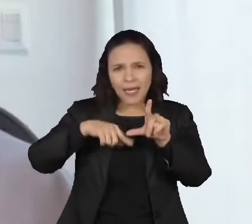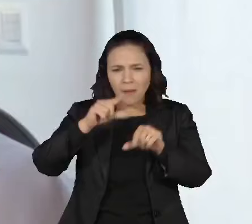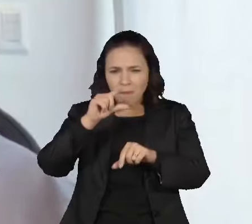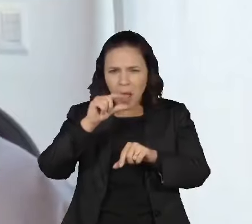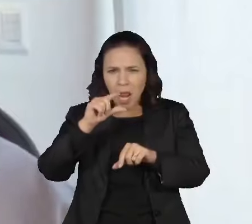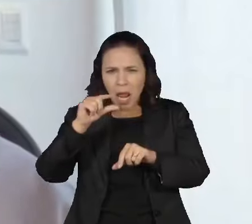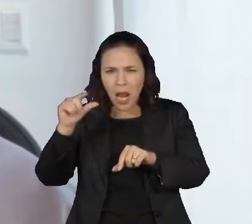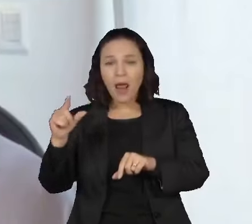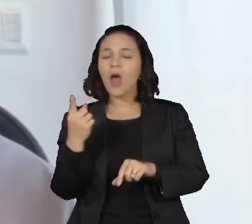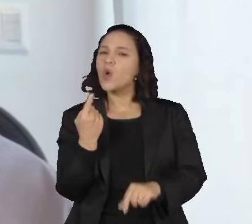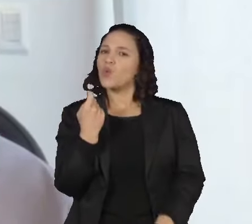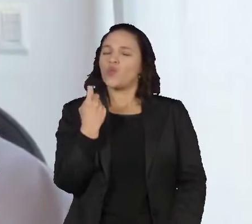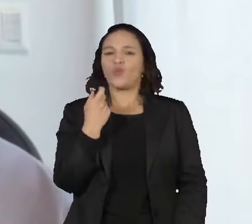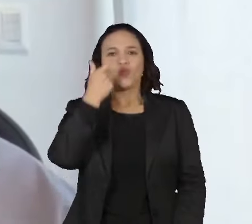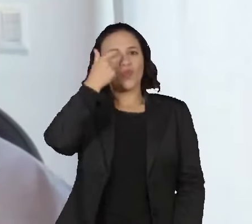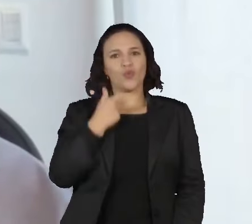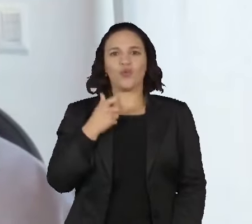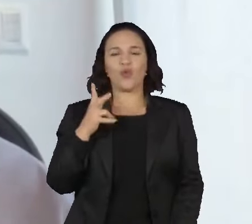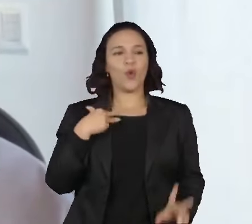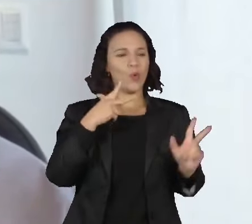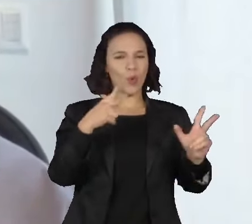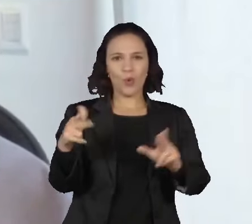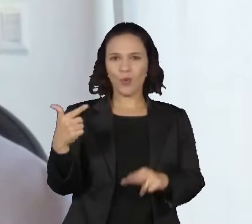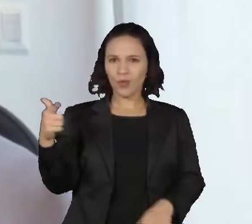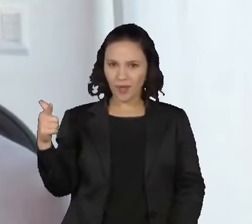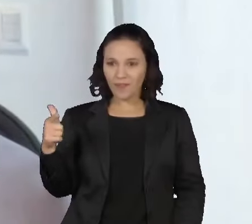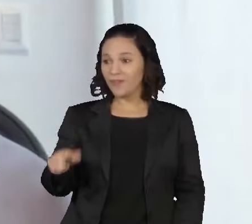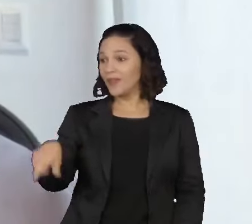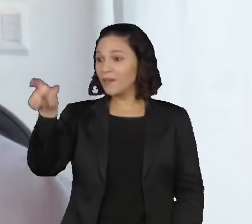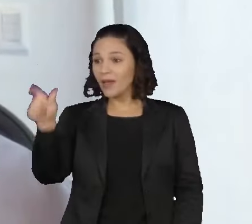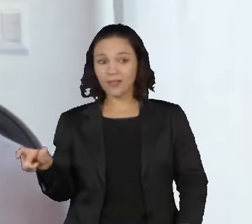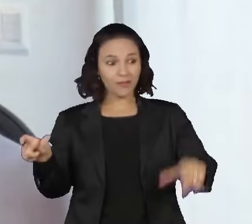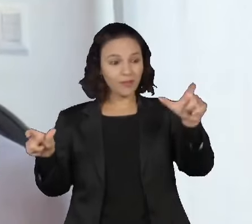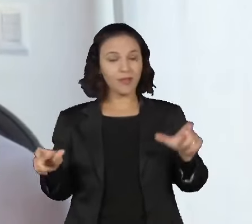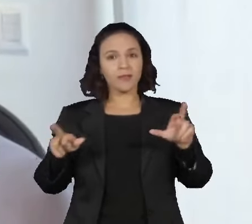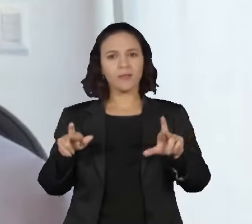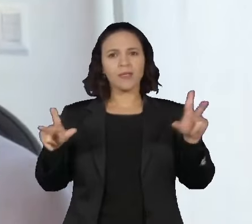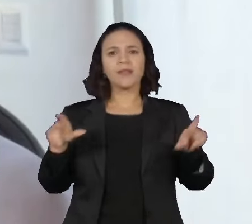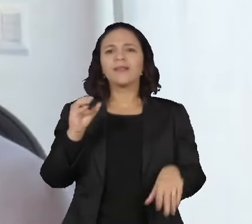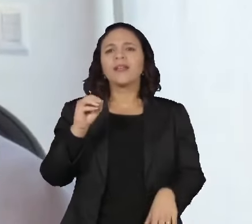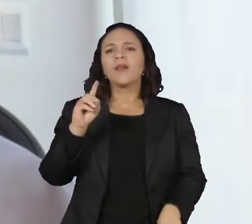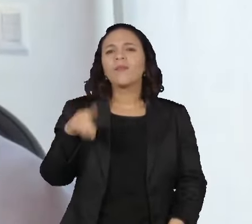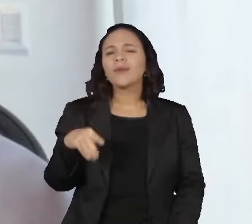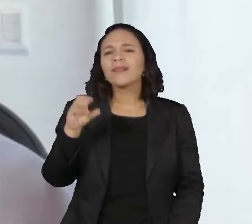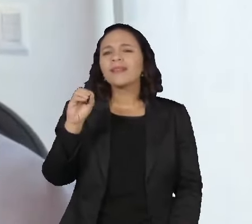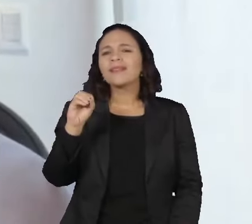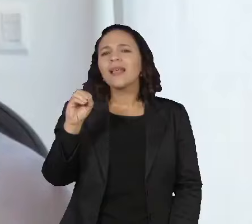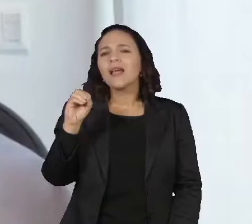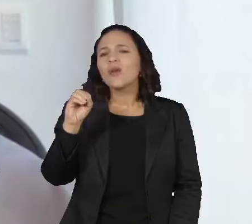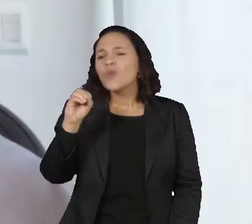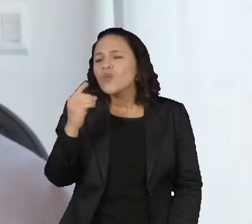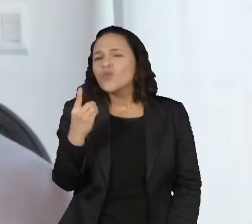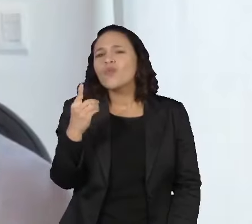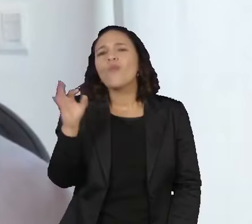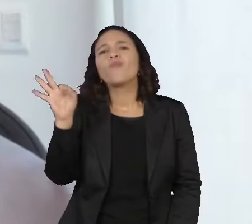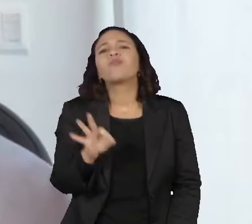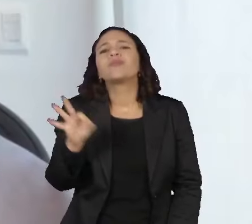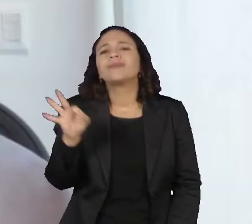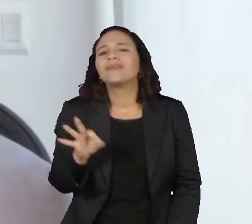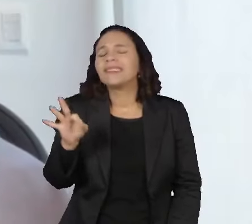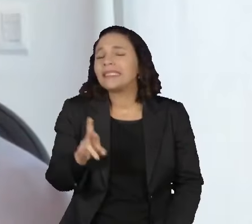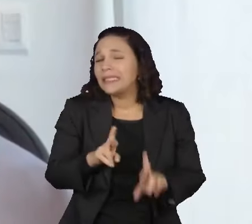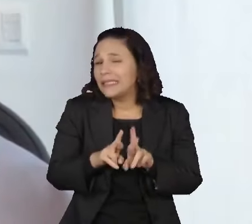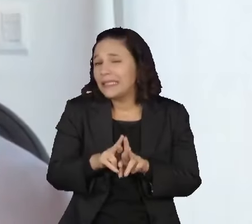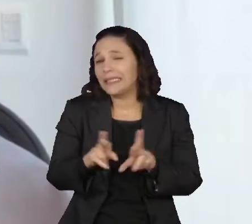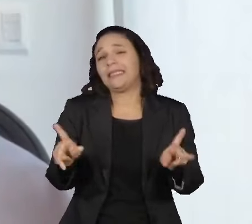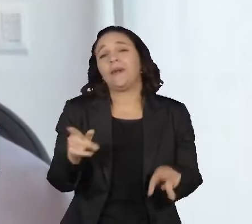é único. Existe uma diferença entre uma pessoa e outra de 0,01% de diferença. Nós somos diferentes,